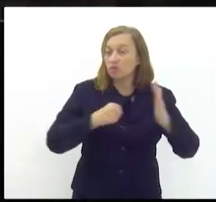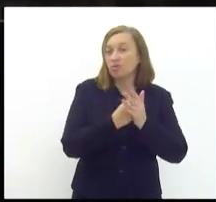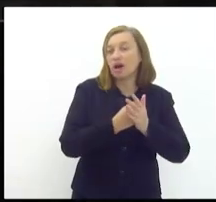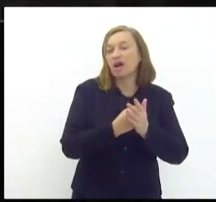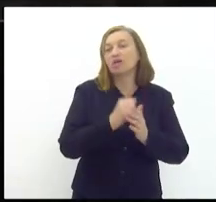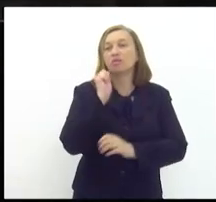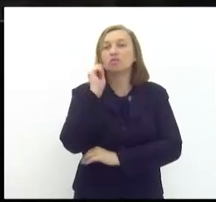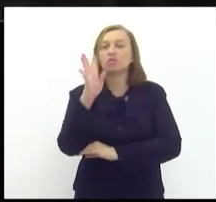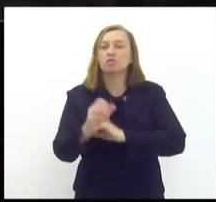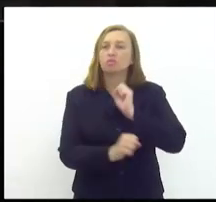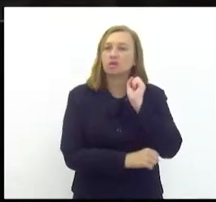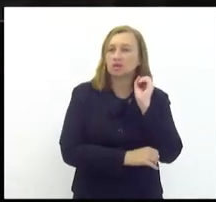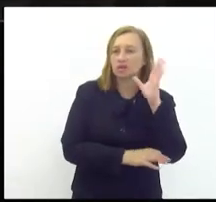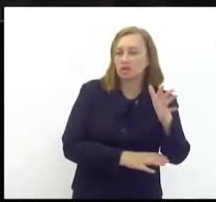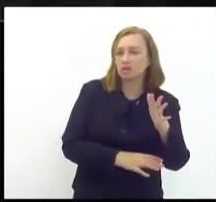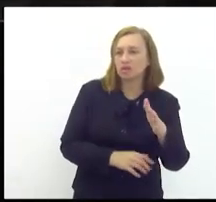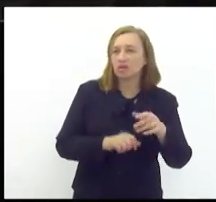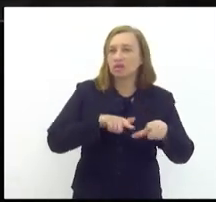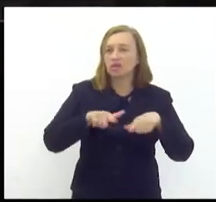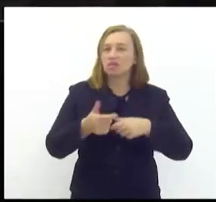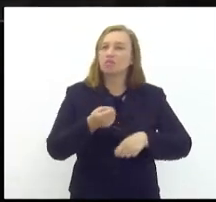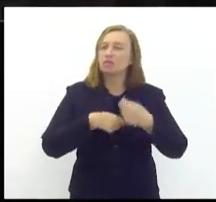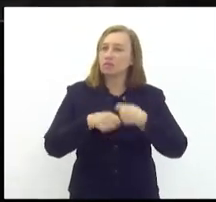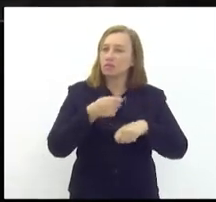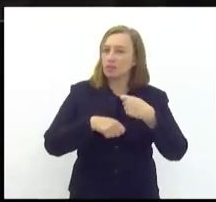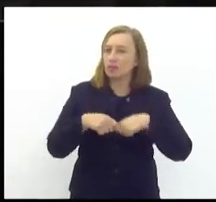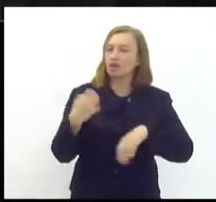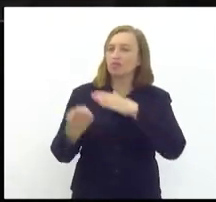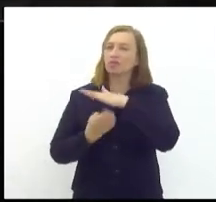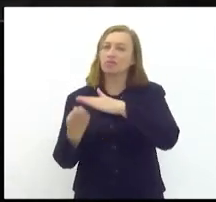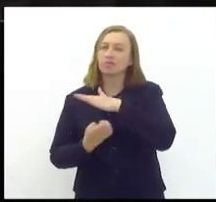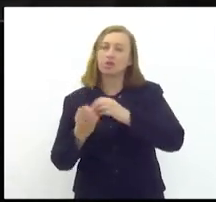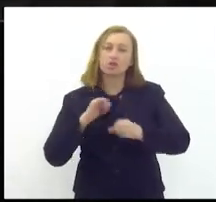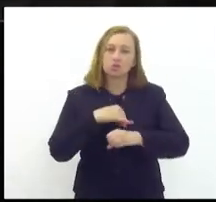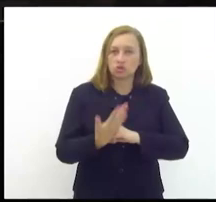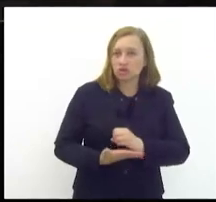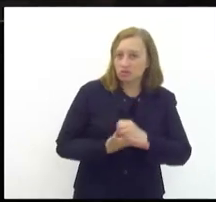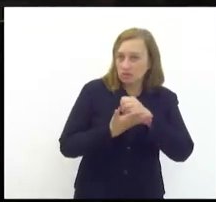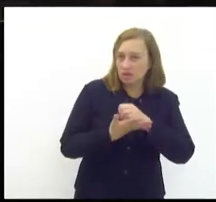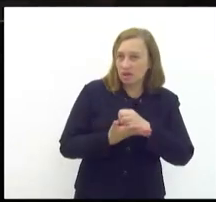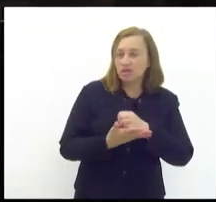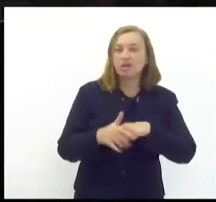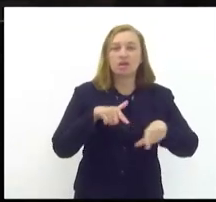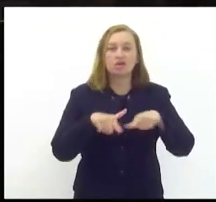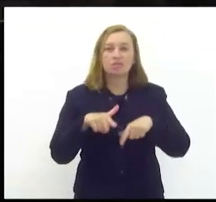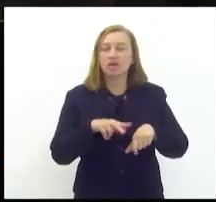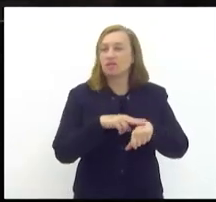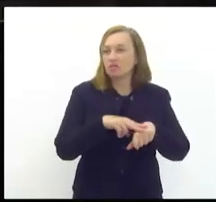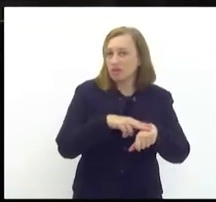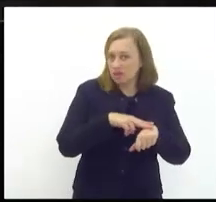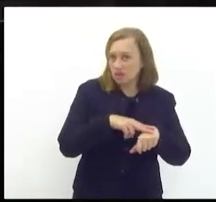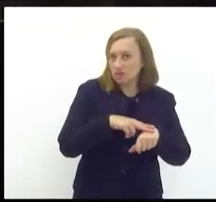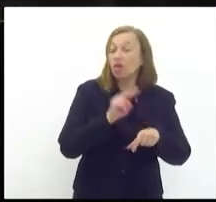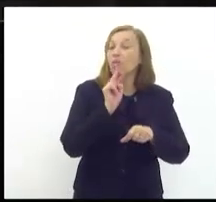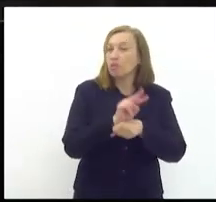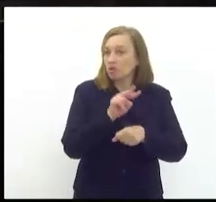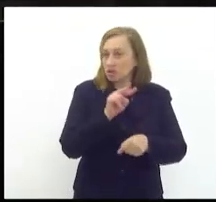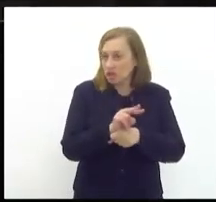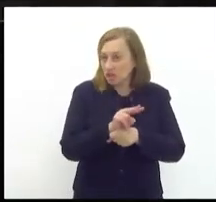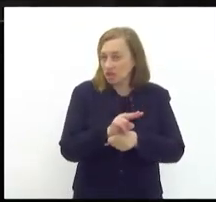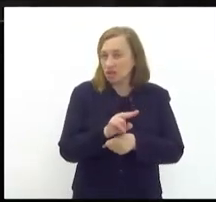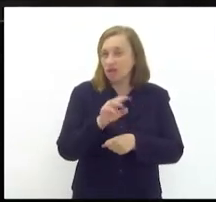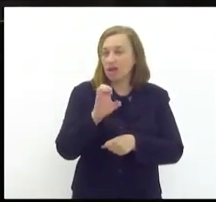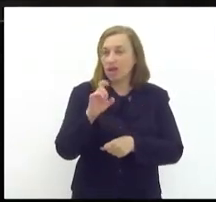de setores econômicos para níveis que sejam pelo menos sustentáveis ou seja empregos Verdes são aqueles que protegem o